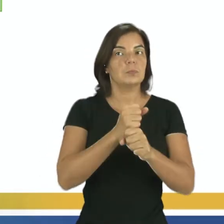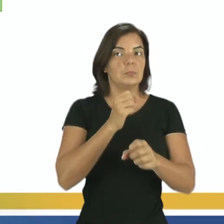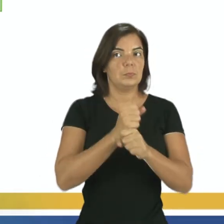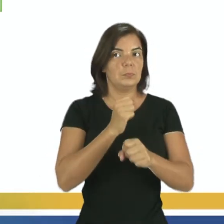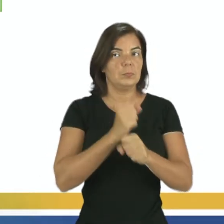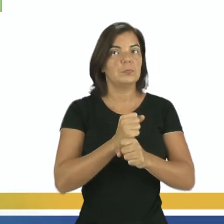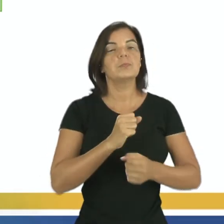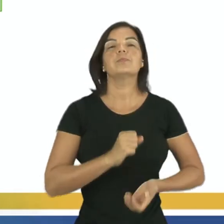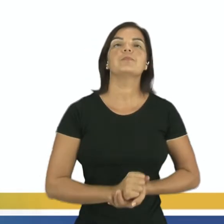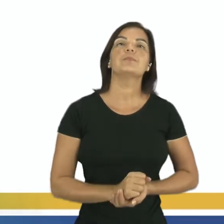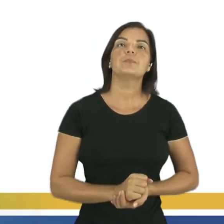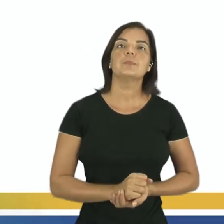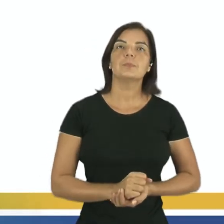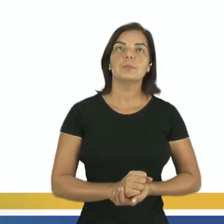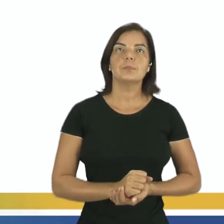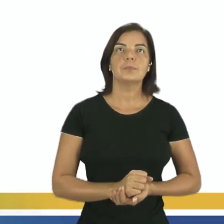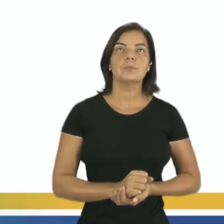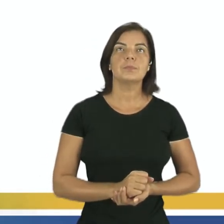esse MMC.